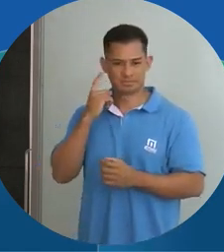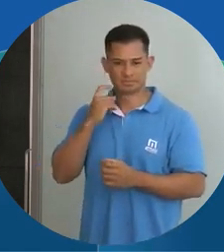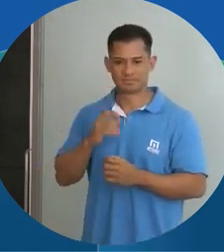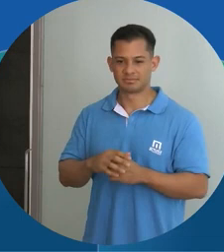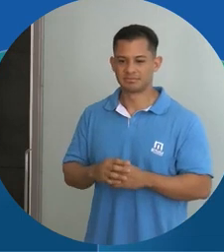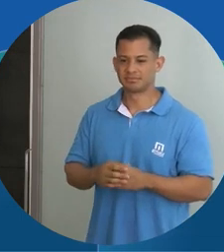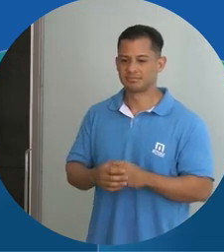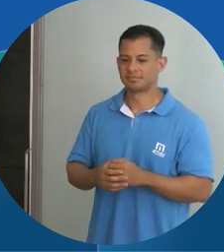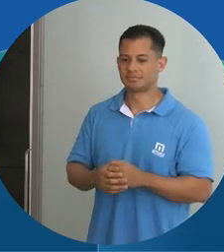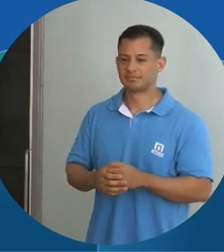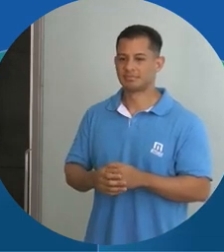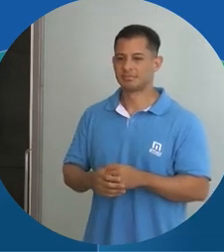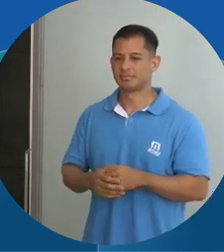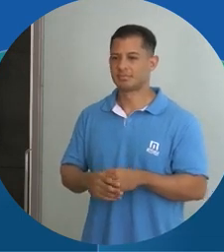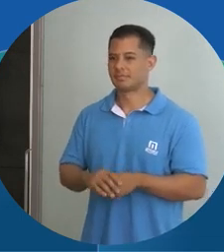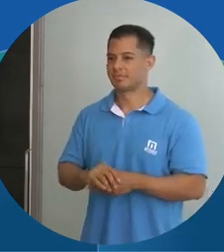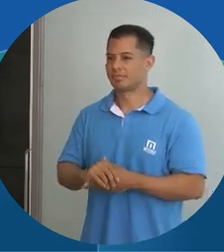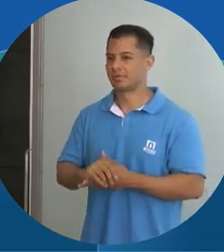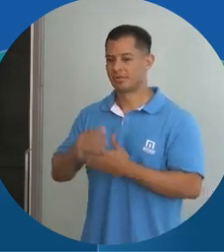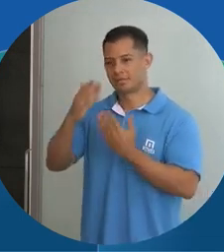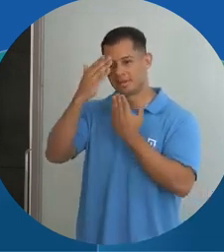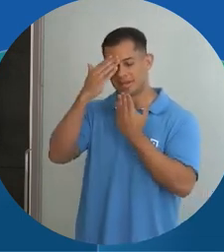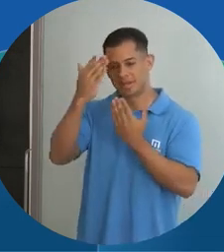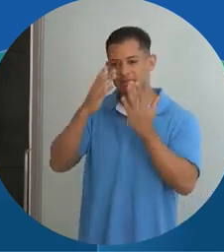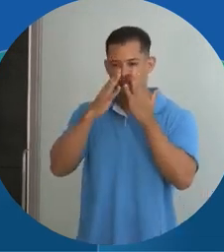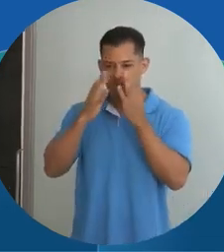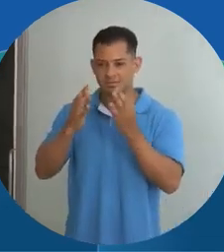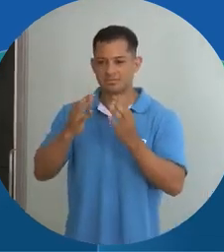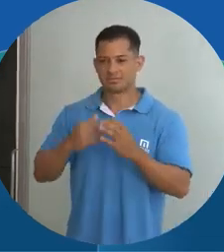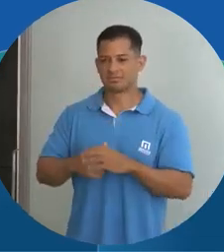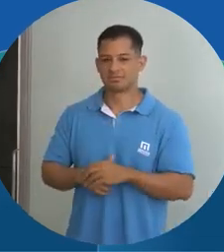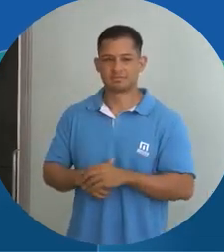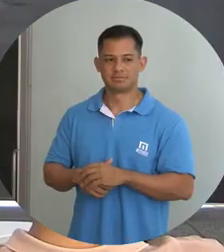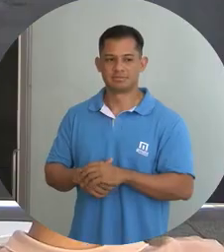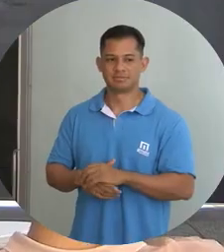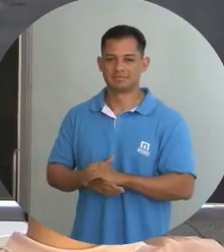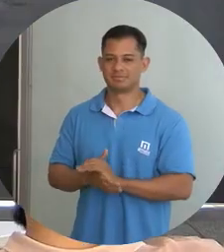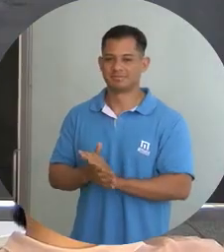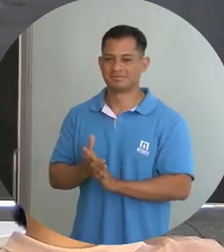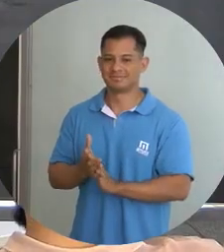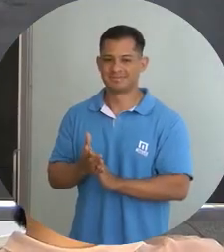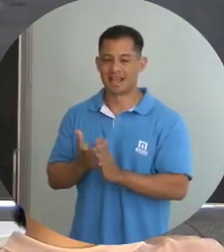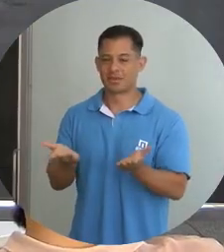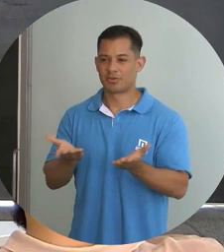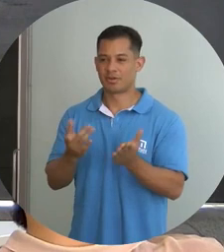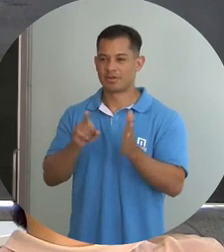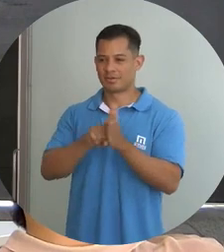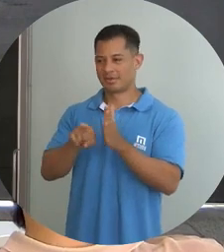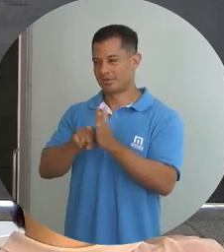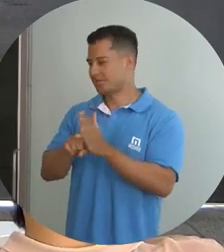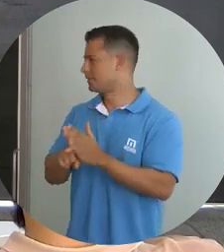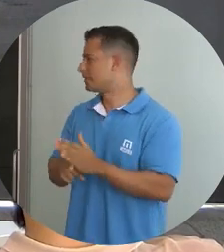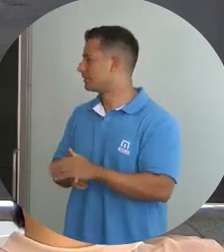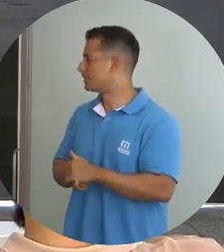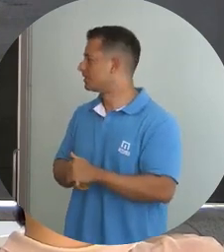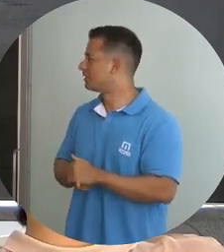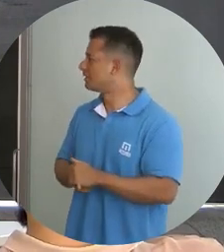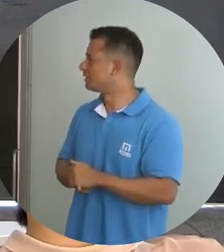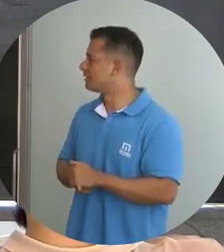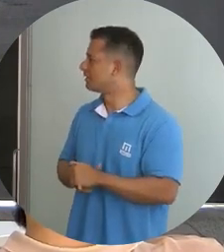Obrigado pela atenção aí. E vamos seguir as perguntas, né, Gílio? Obrigado, Bruno. Nós